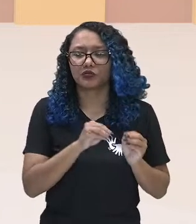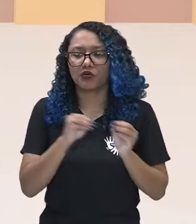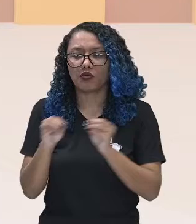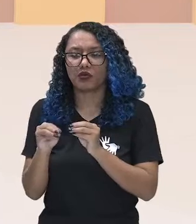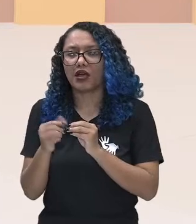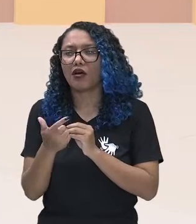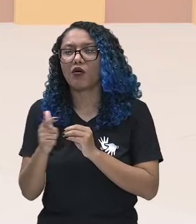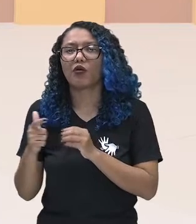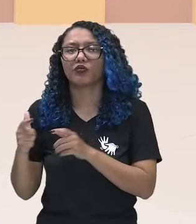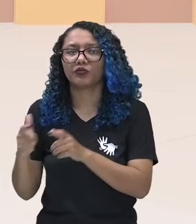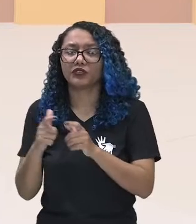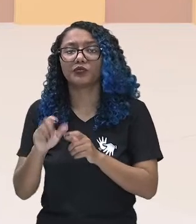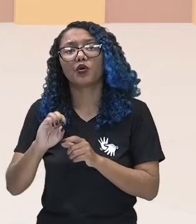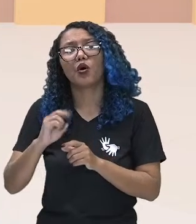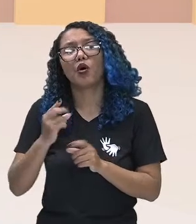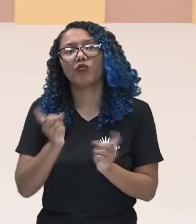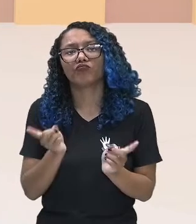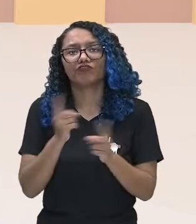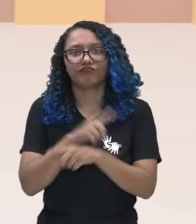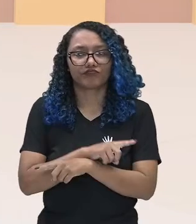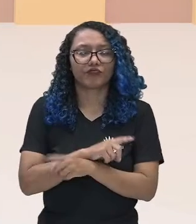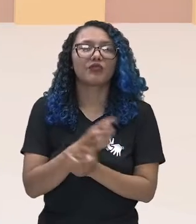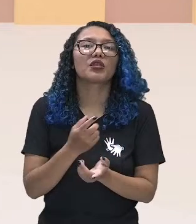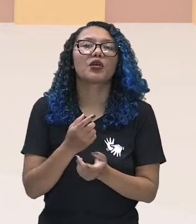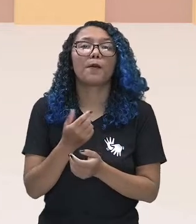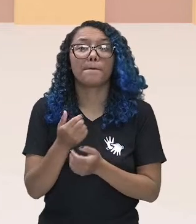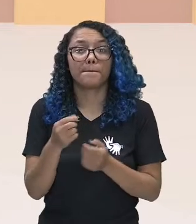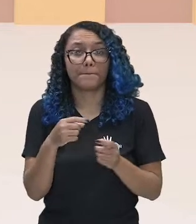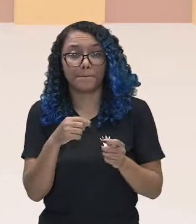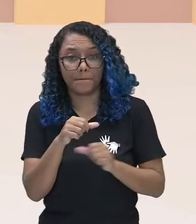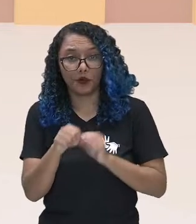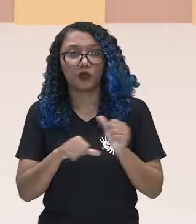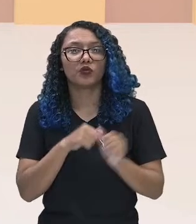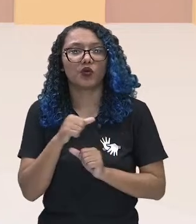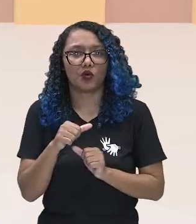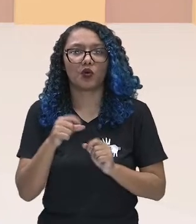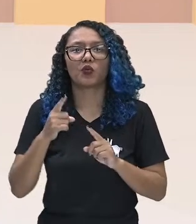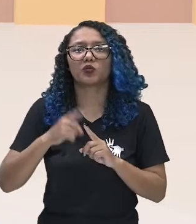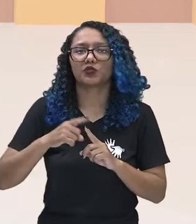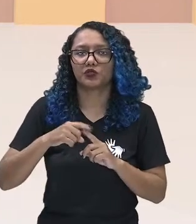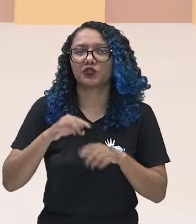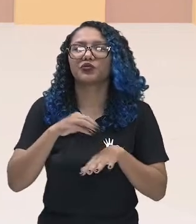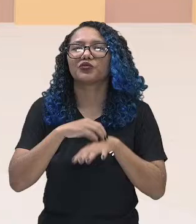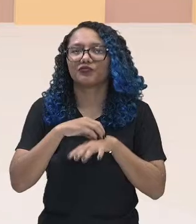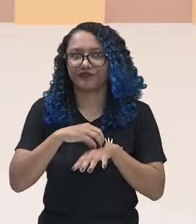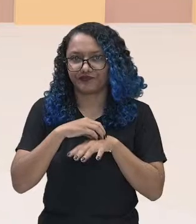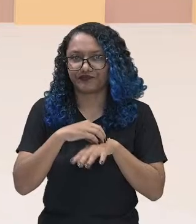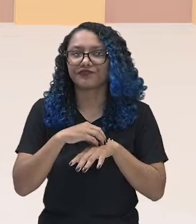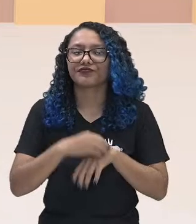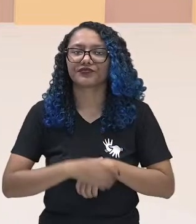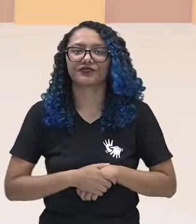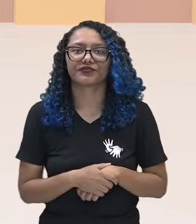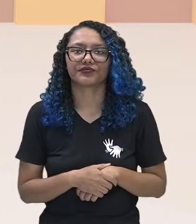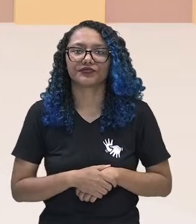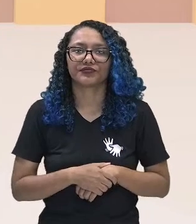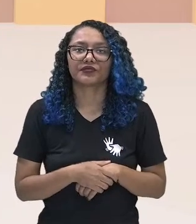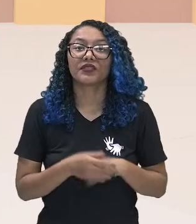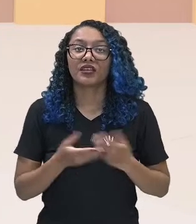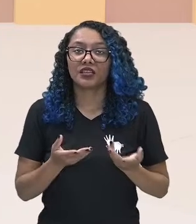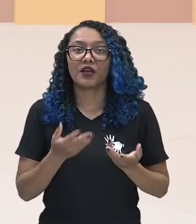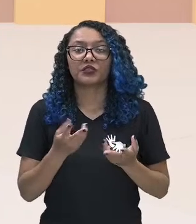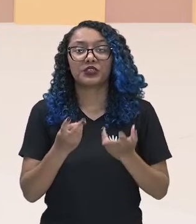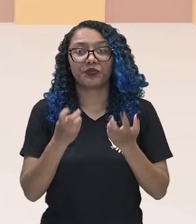aqui para Manaus. Então mudou essa dinâmica do transporte. Então a gente já observa, além dessa mudança